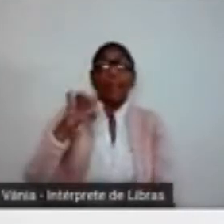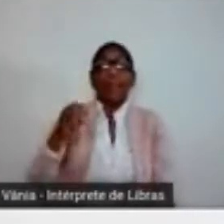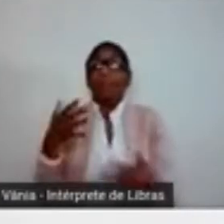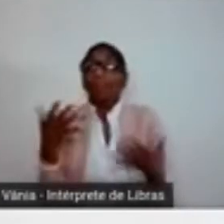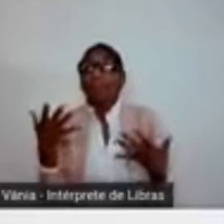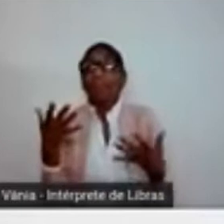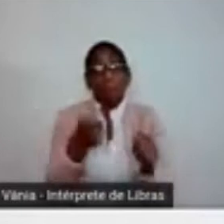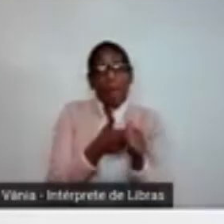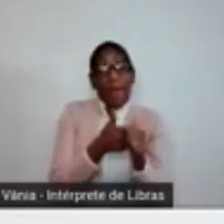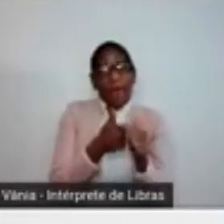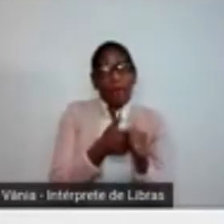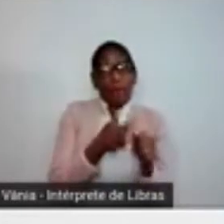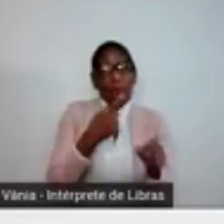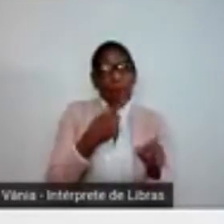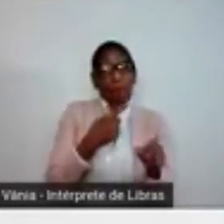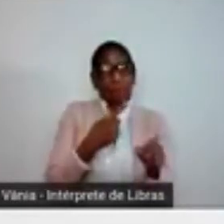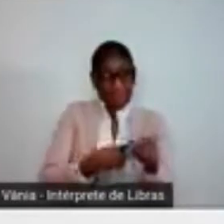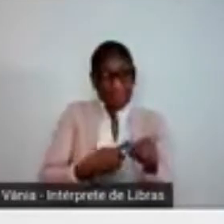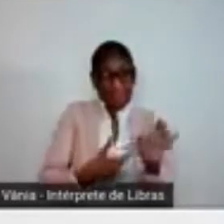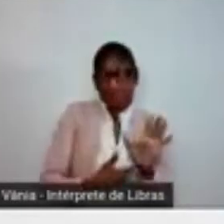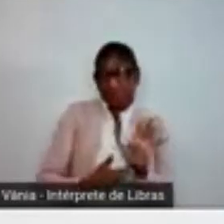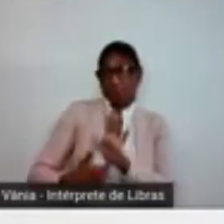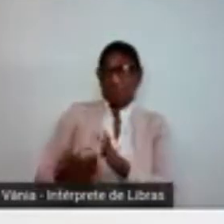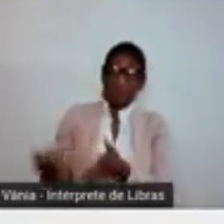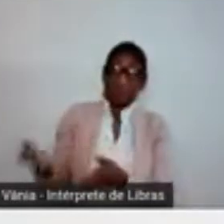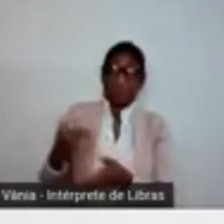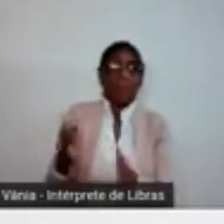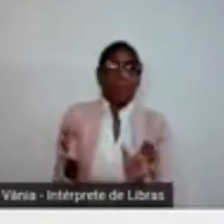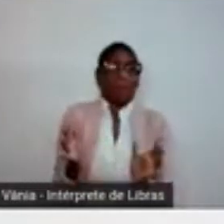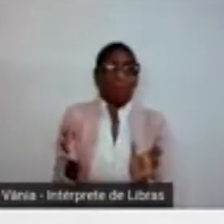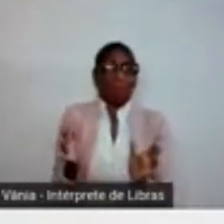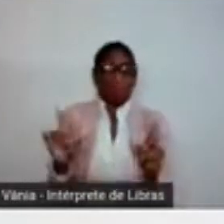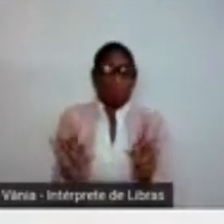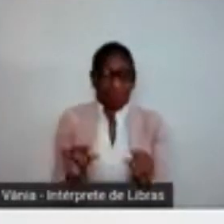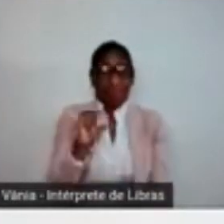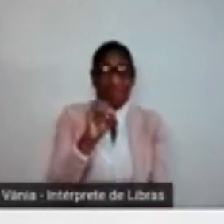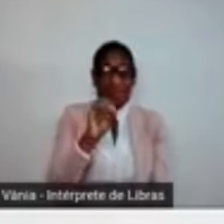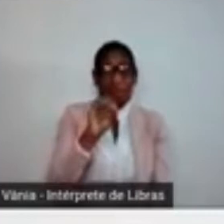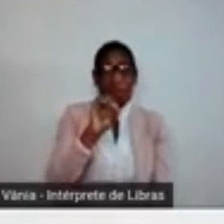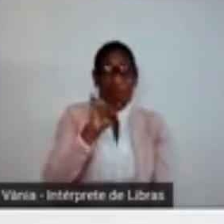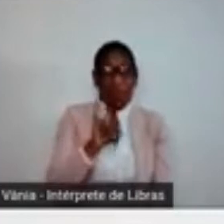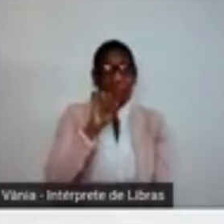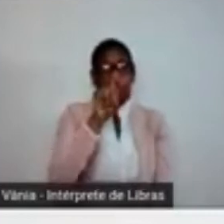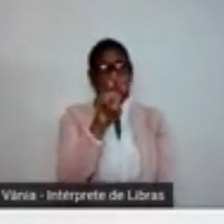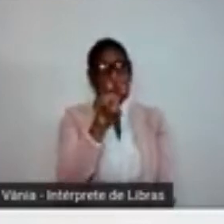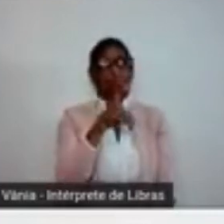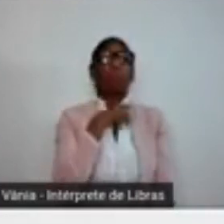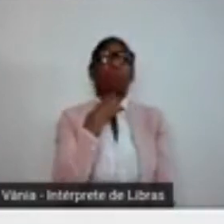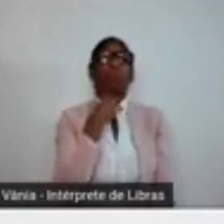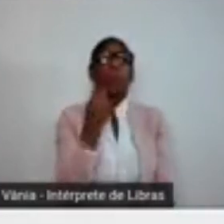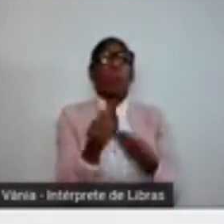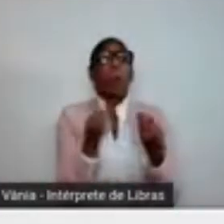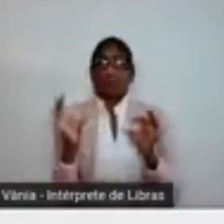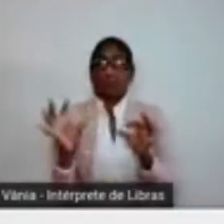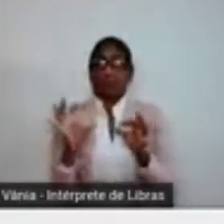macro-região metropolitana está bastante comprometido, abaixo do 0,5, e por isso a gente entende que